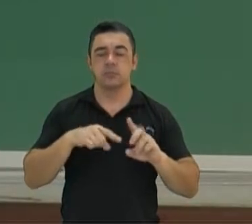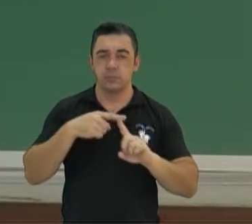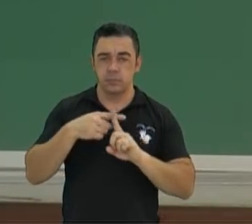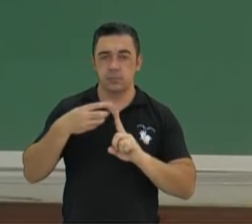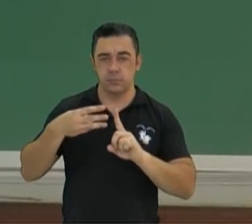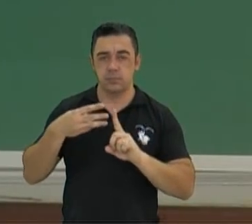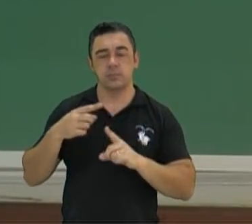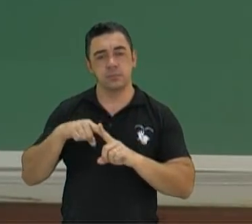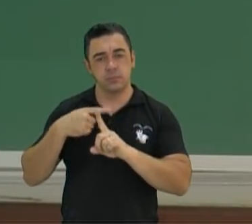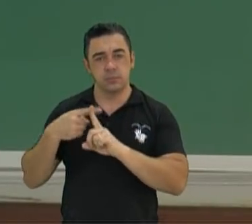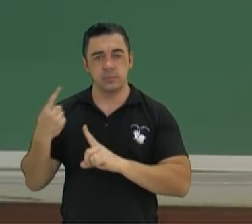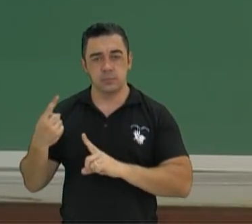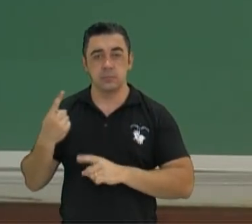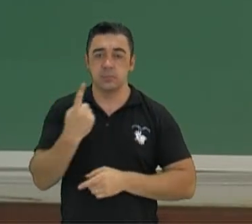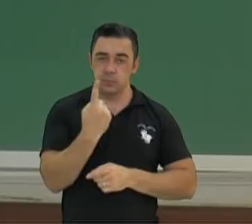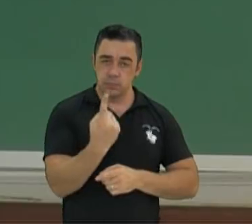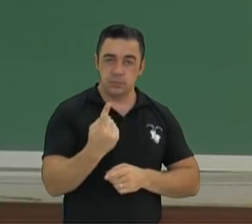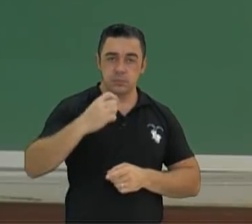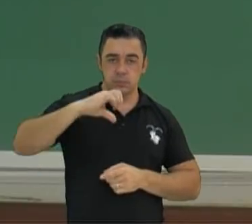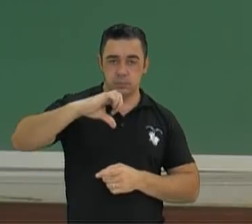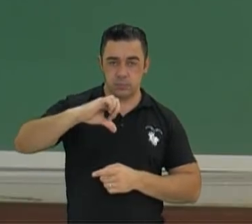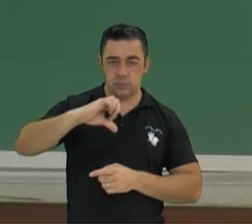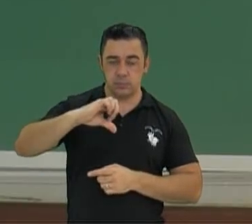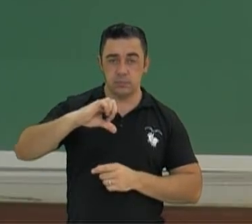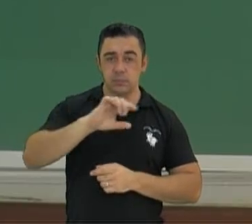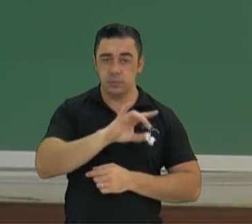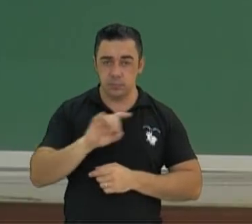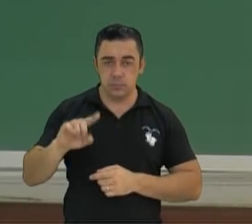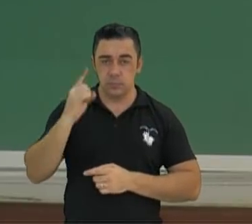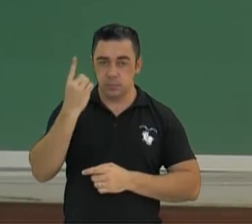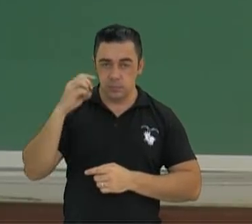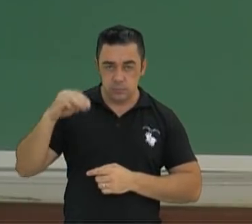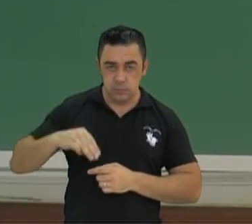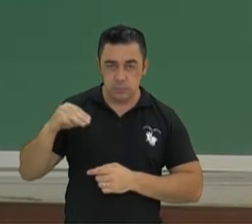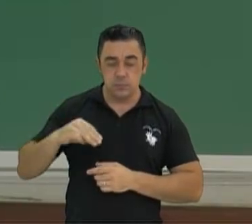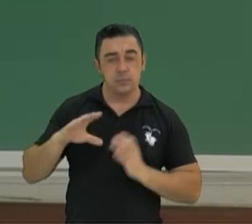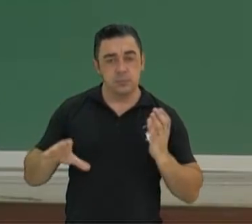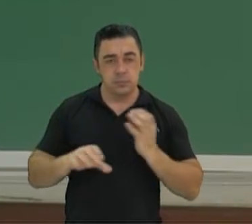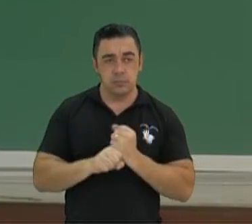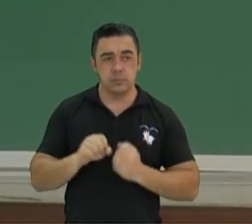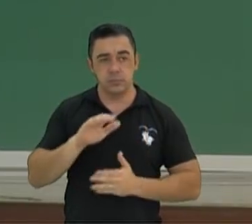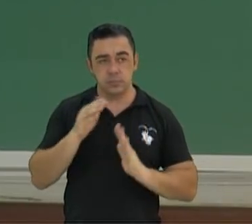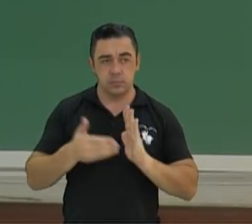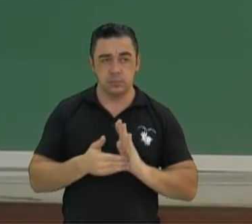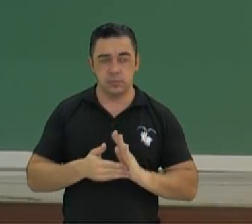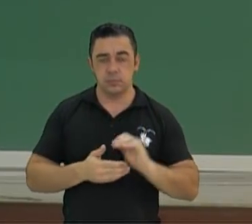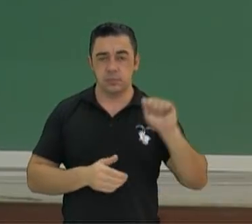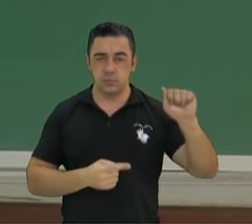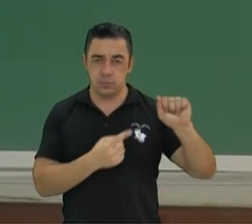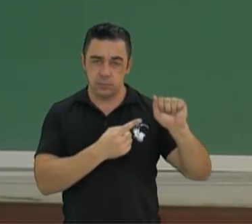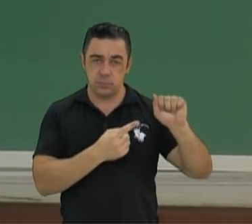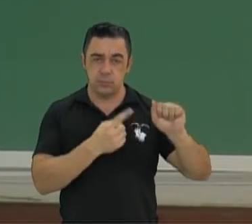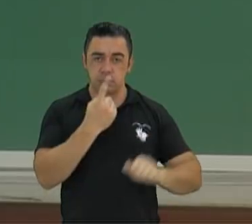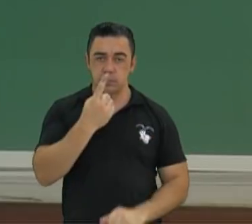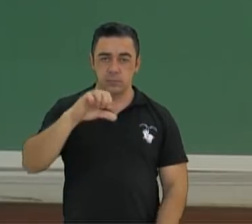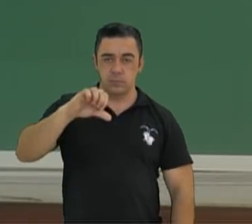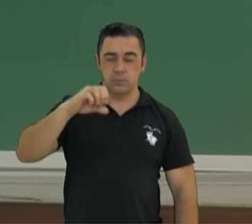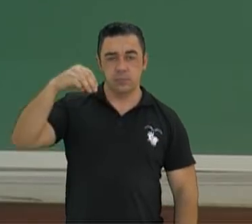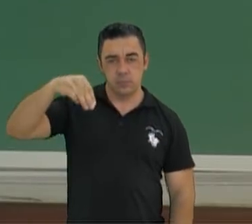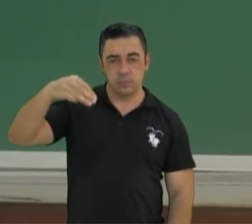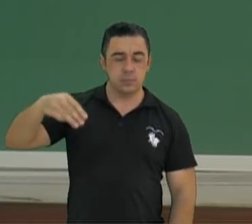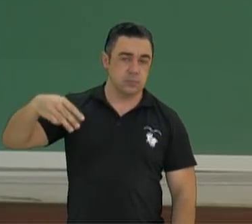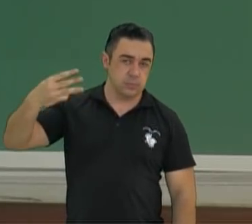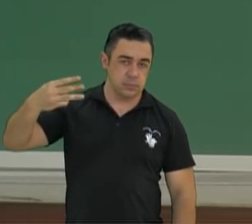19 cubinhos. Se cada cubinho é 1 metro cúbico de volume, significa que eu vou ter 19